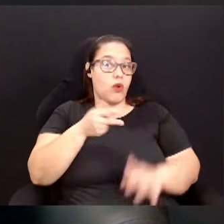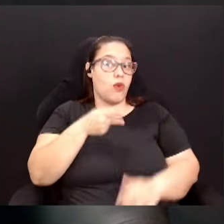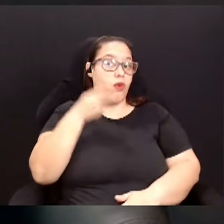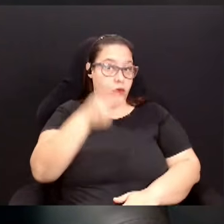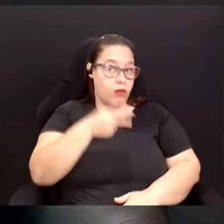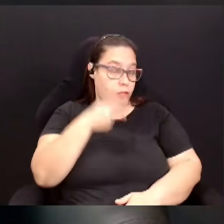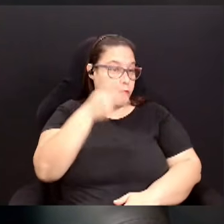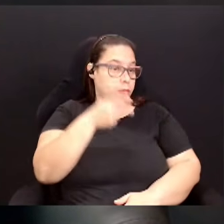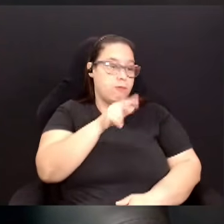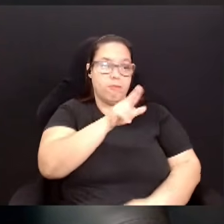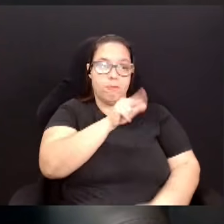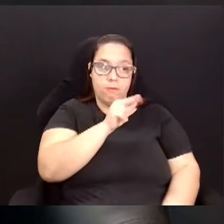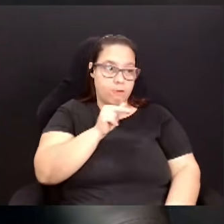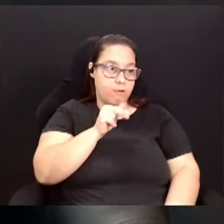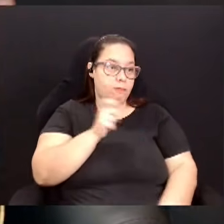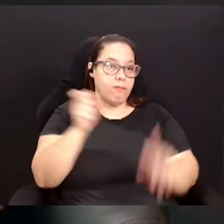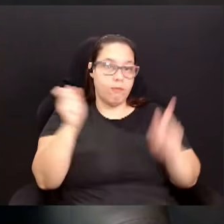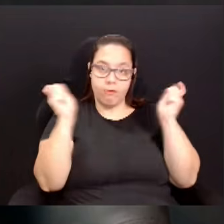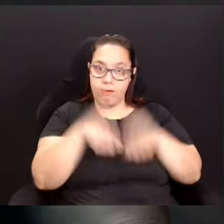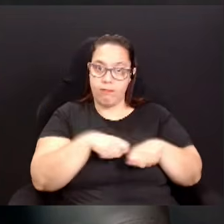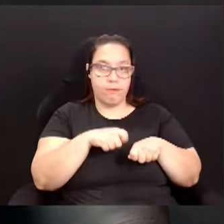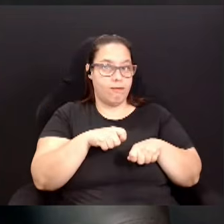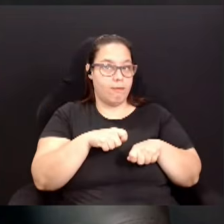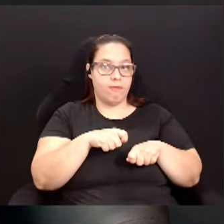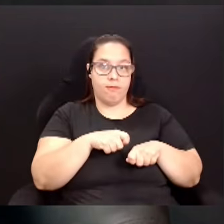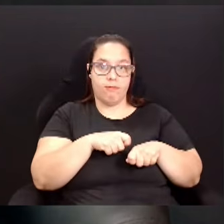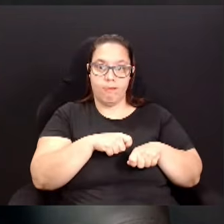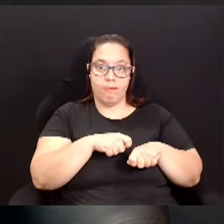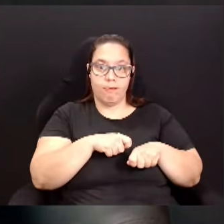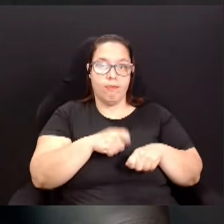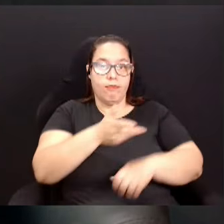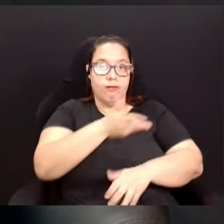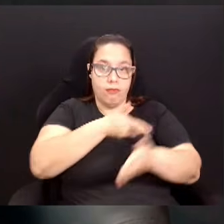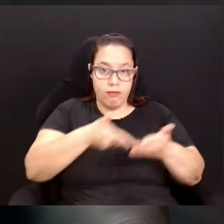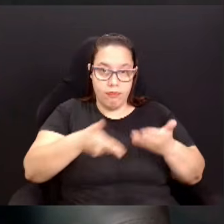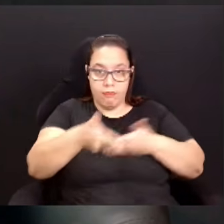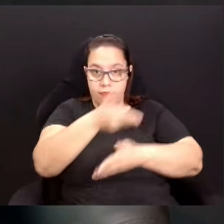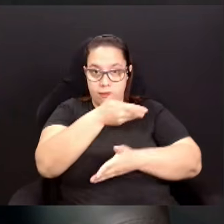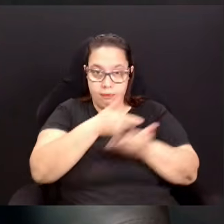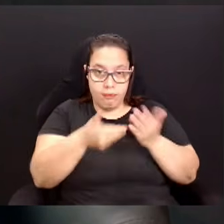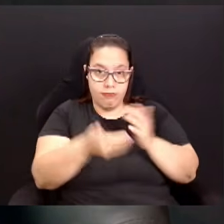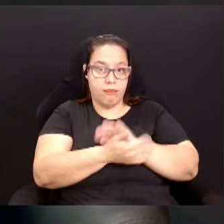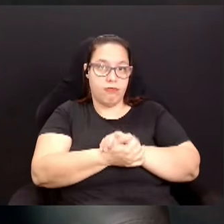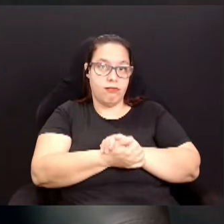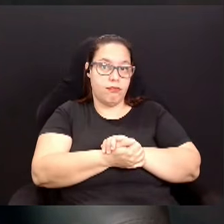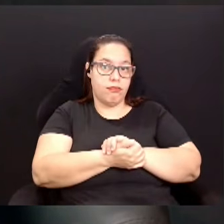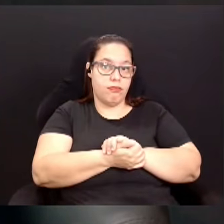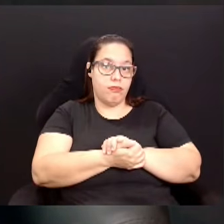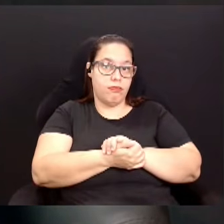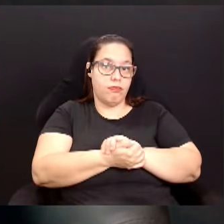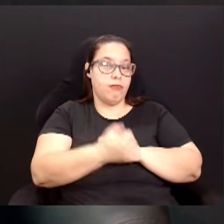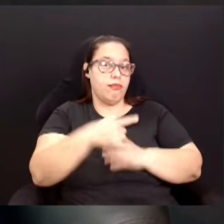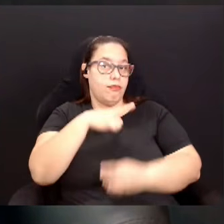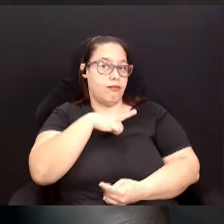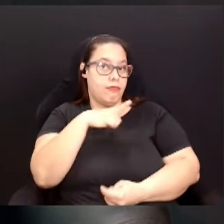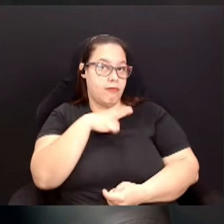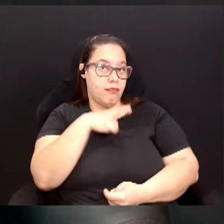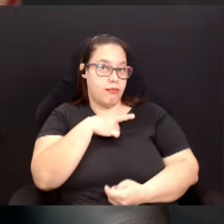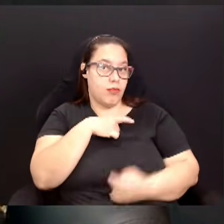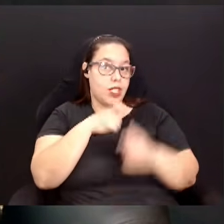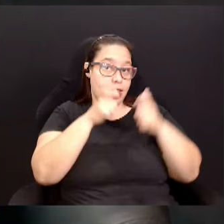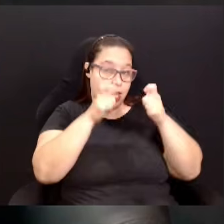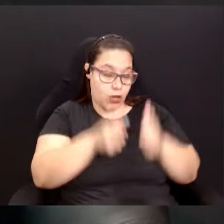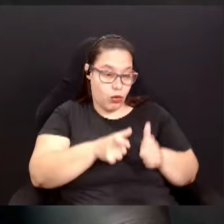teve possibilidade de compartilhar ali, né, nunca teve esse espaço, né, para